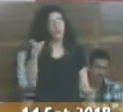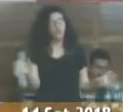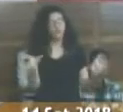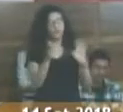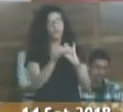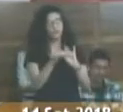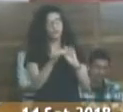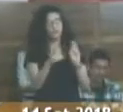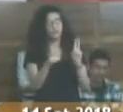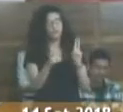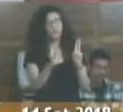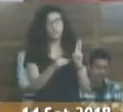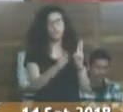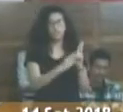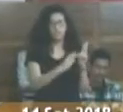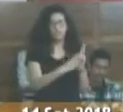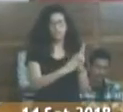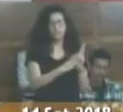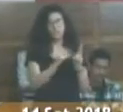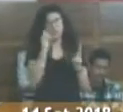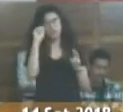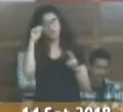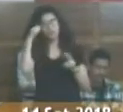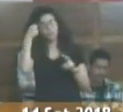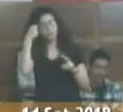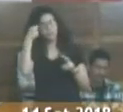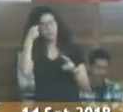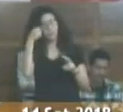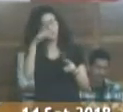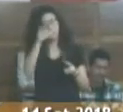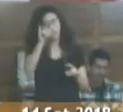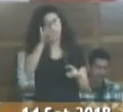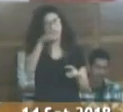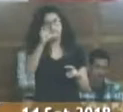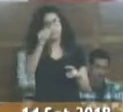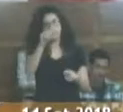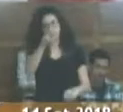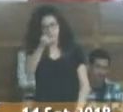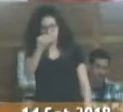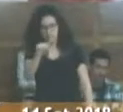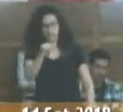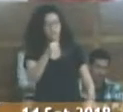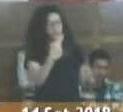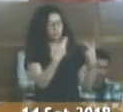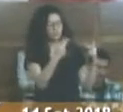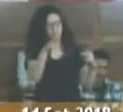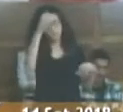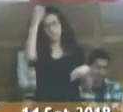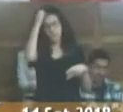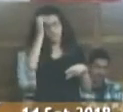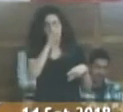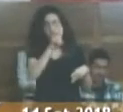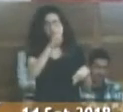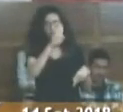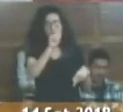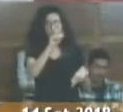quilombolas e caiçaras, de Angra dos Reis, Paraty e Ubatuba. A luta do Fórum de Comunidades Tradicionais começou em